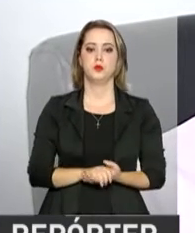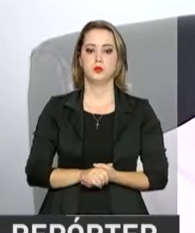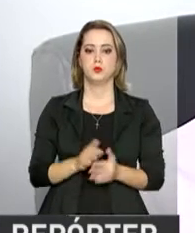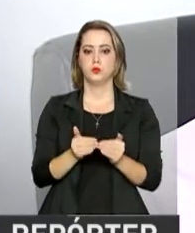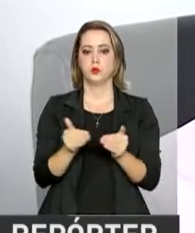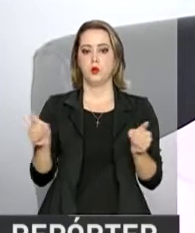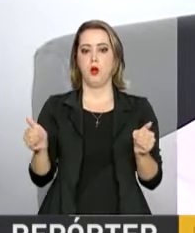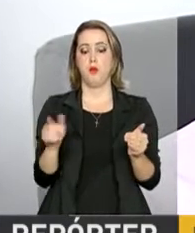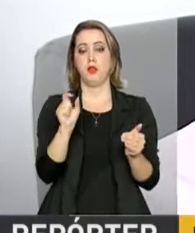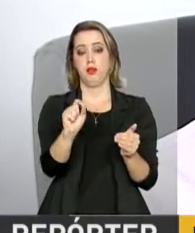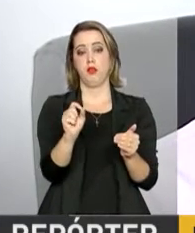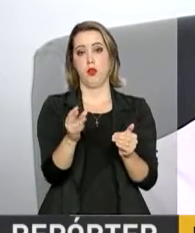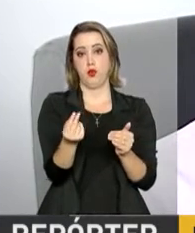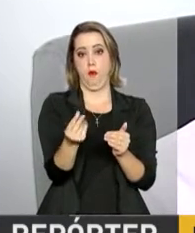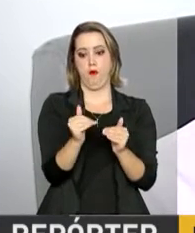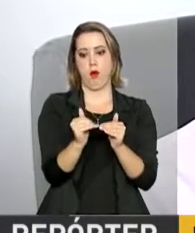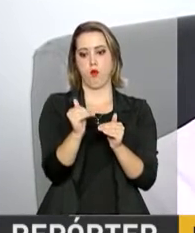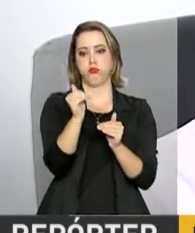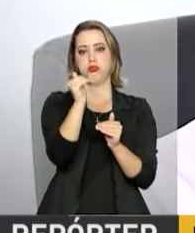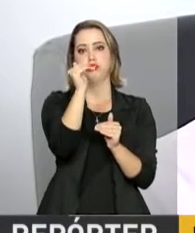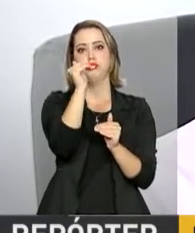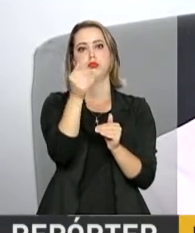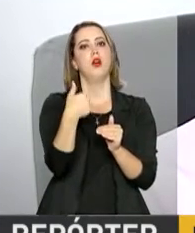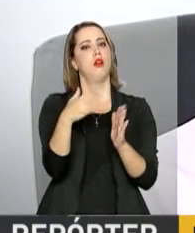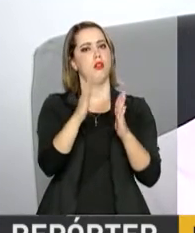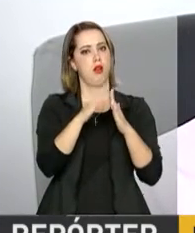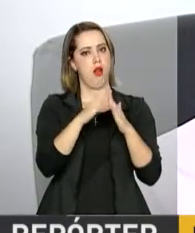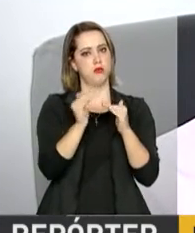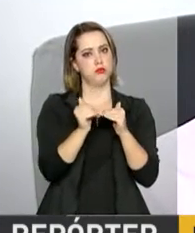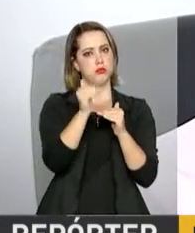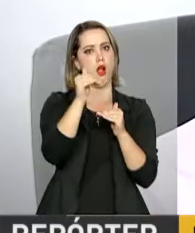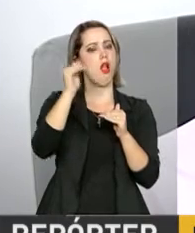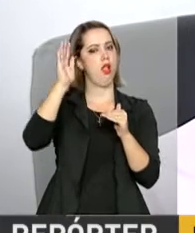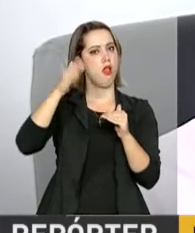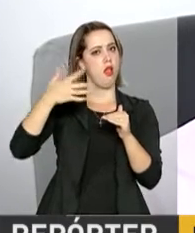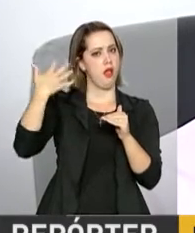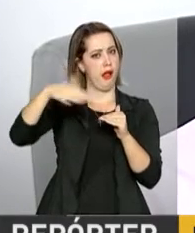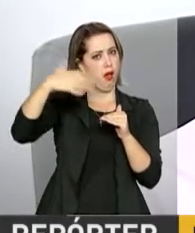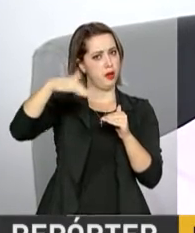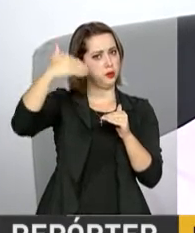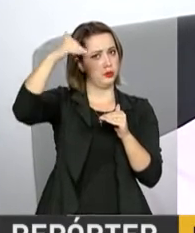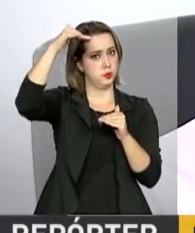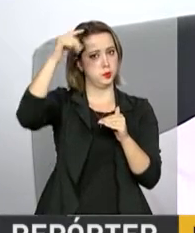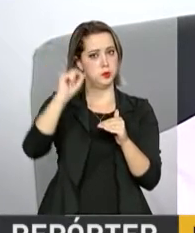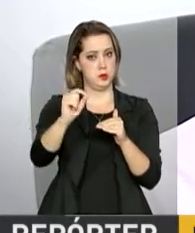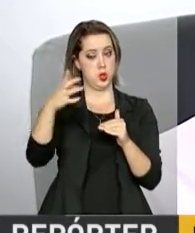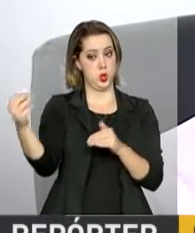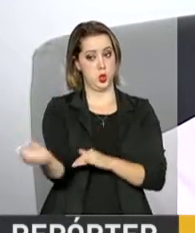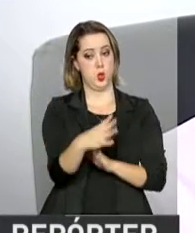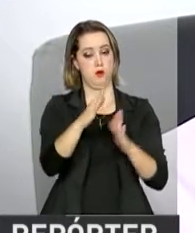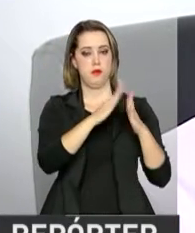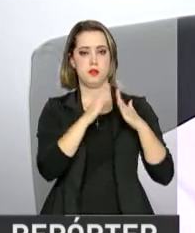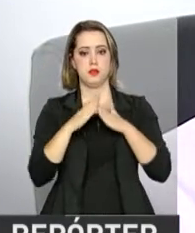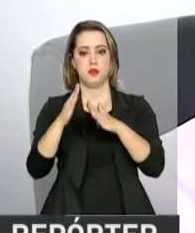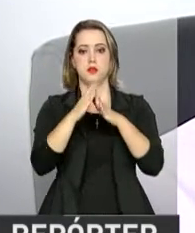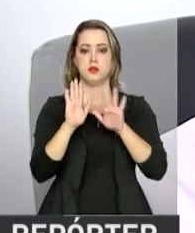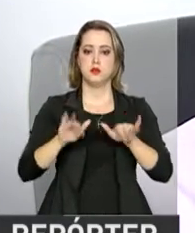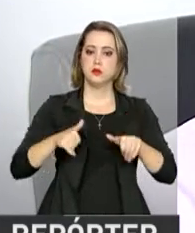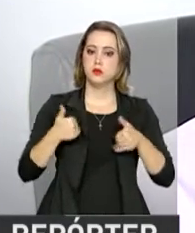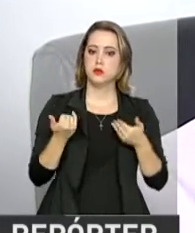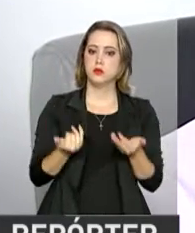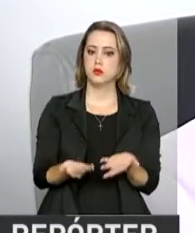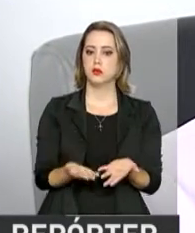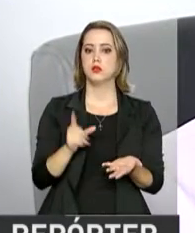gts o uso do fgts para imóveis de maior valor estimulam a demanda de imóveis 9 e consequentemente a um desses clientes